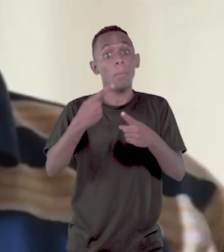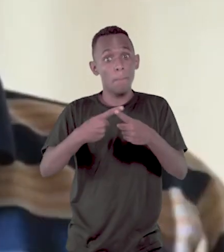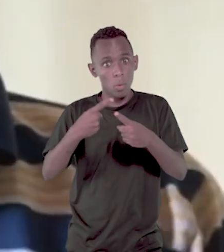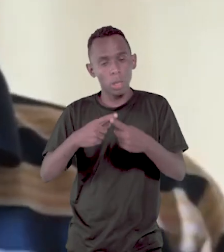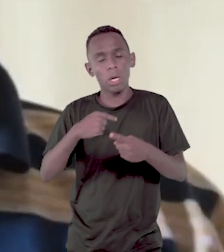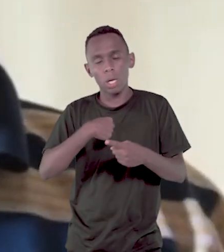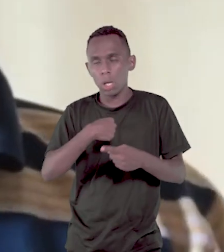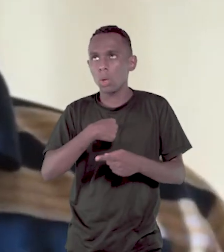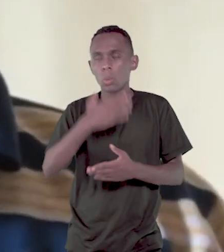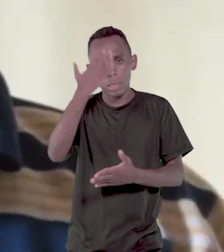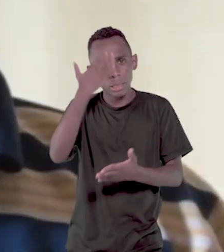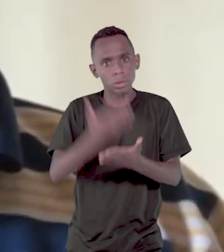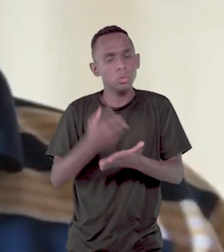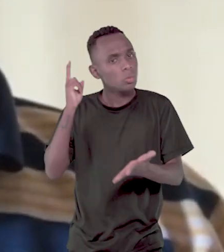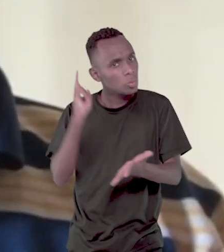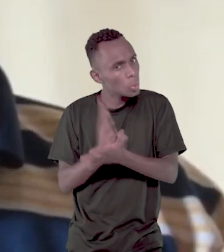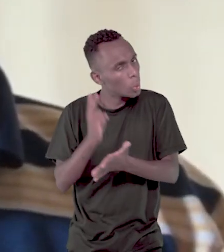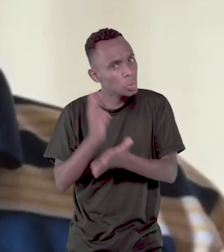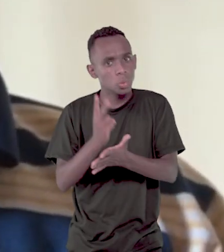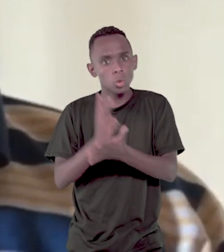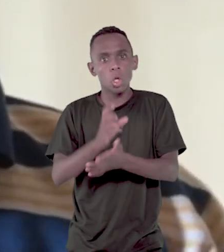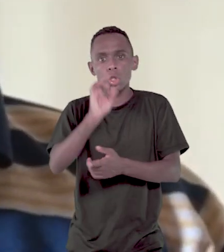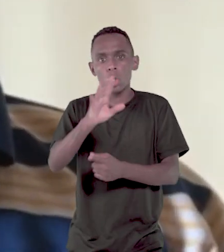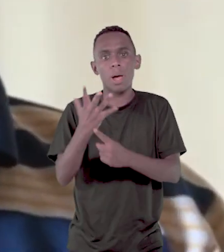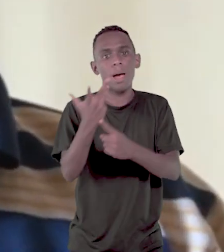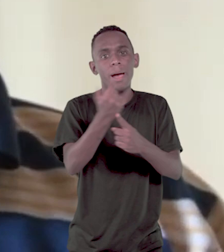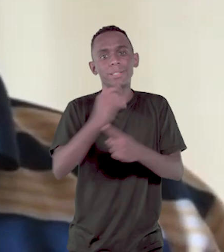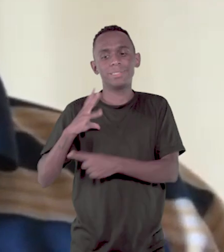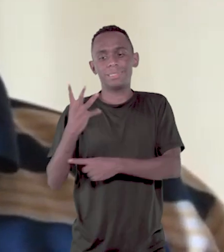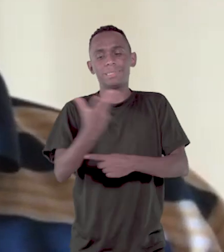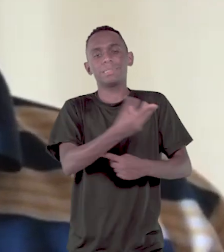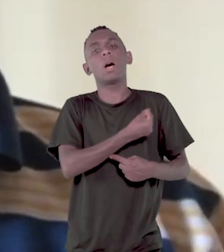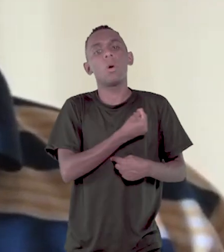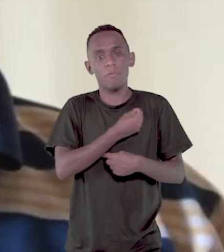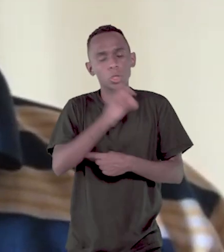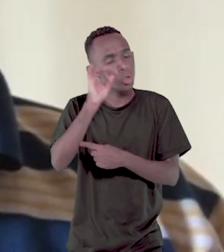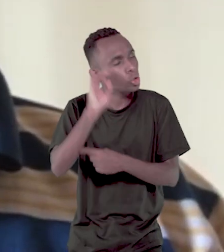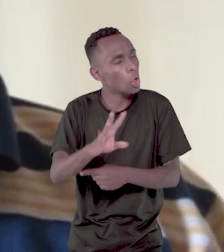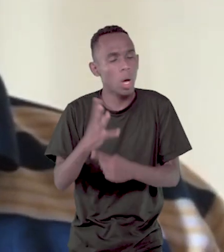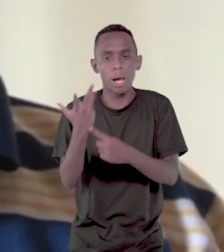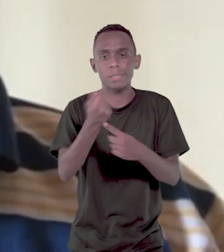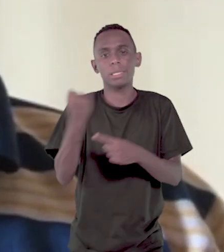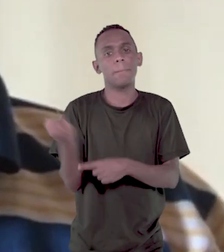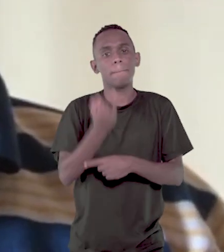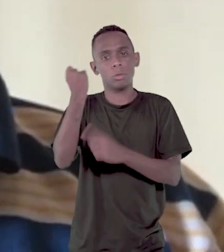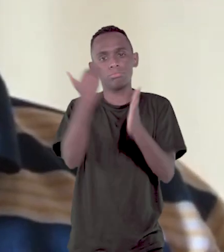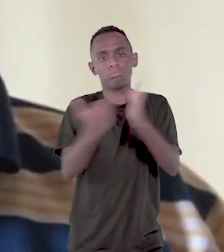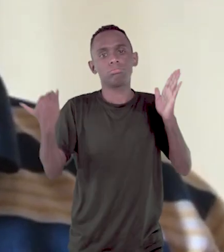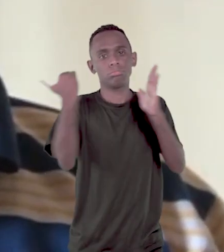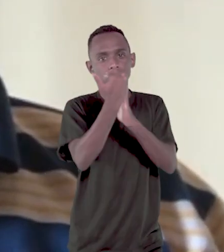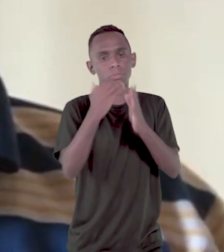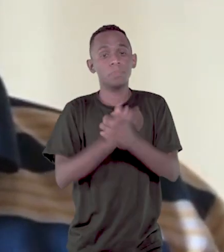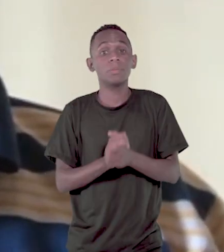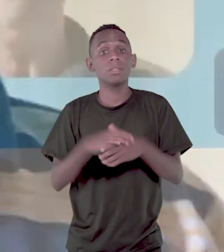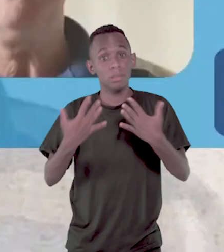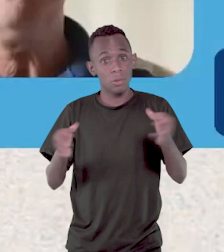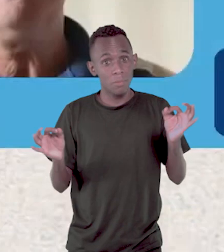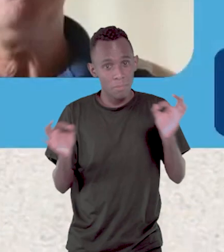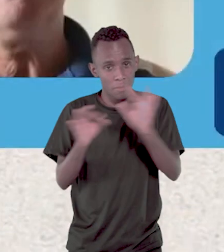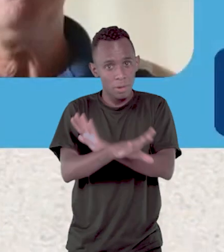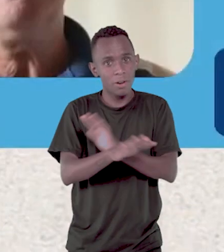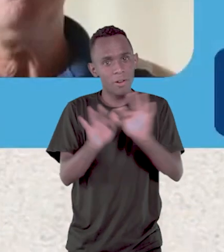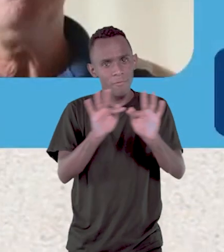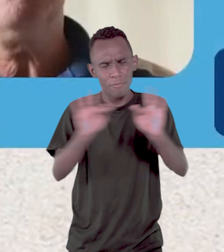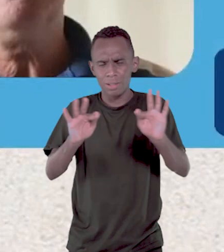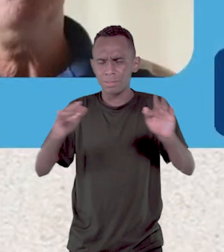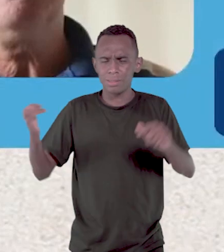Porque eu tenho cada vez mais convicção de que só a arte salva, sabe? Só a arte salva. Terminamos, então, com